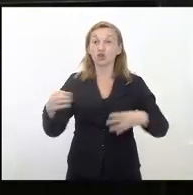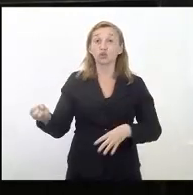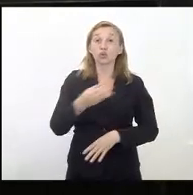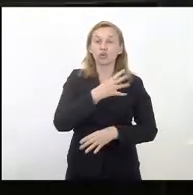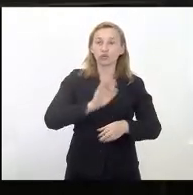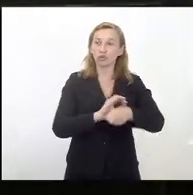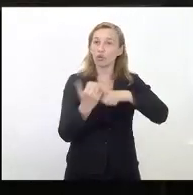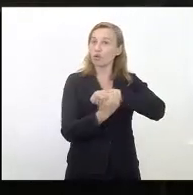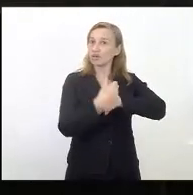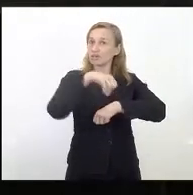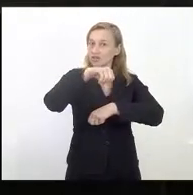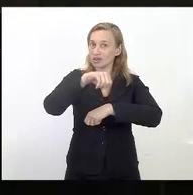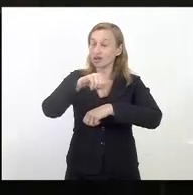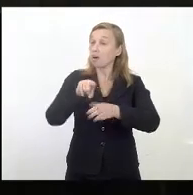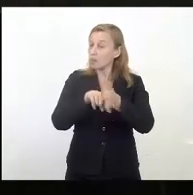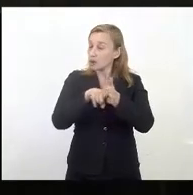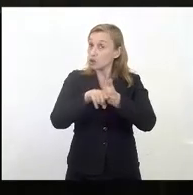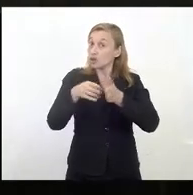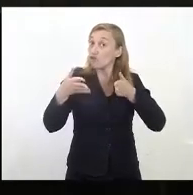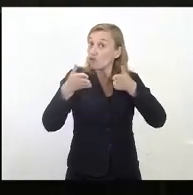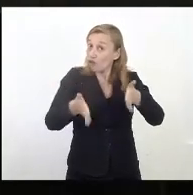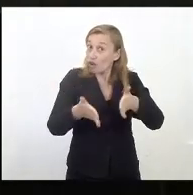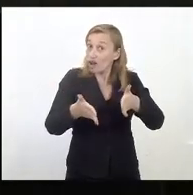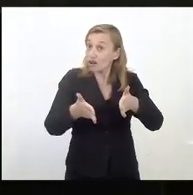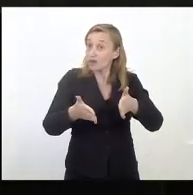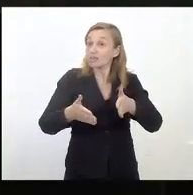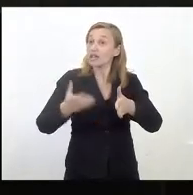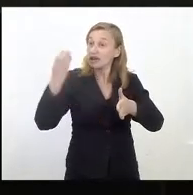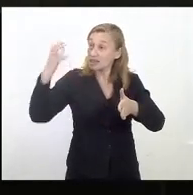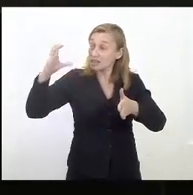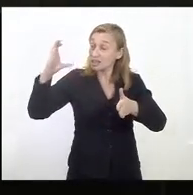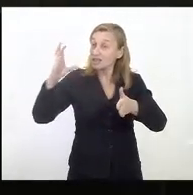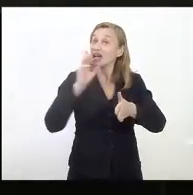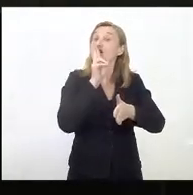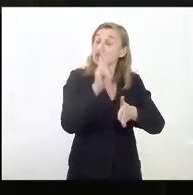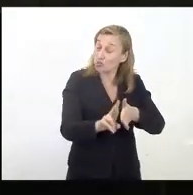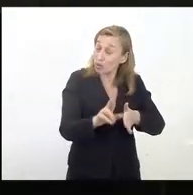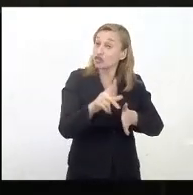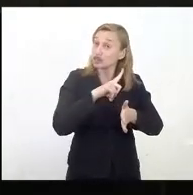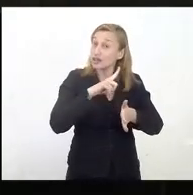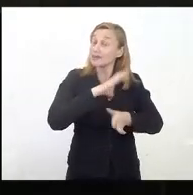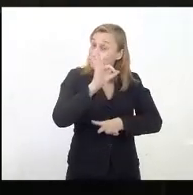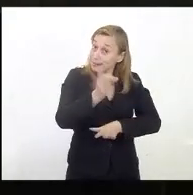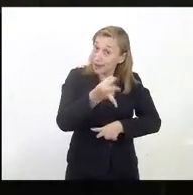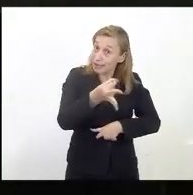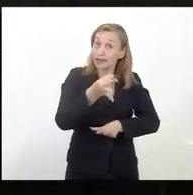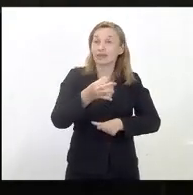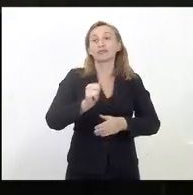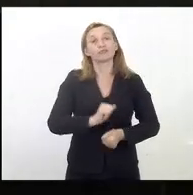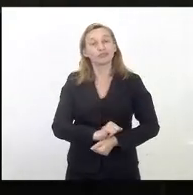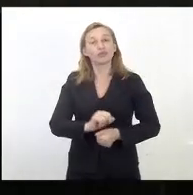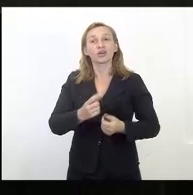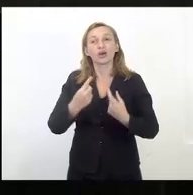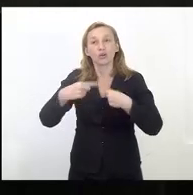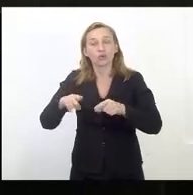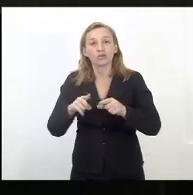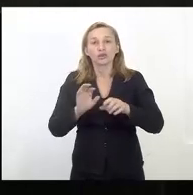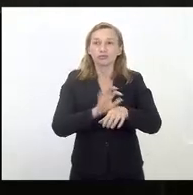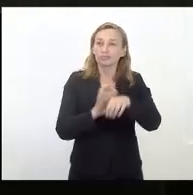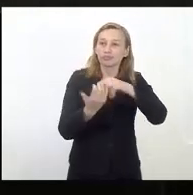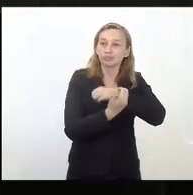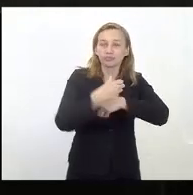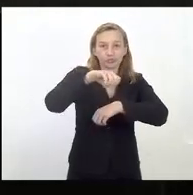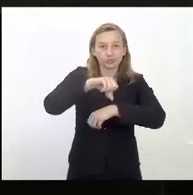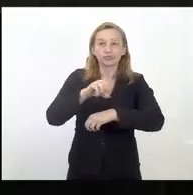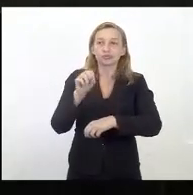né Tu tá com uma pesquisa absolutamente Central Park a ciência possa oferecer respostas contundente ao enfrentamento da pandemia